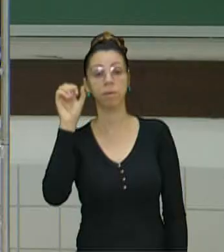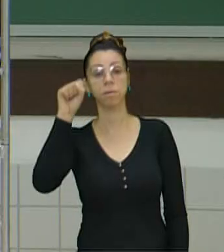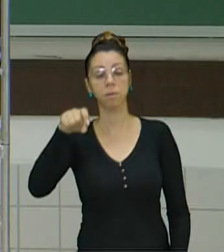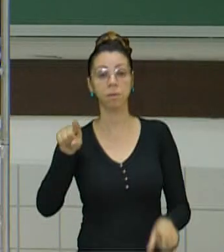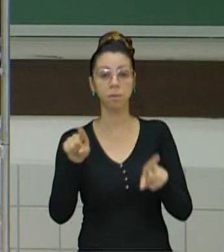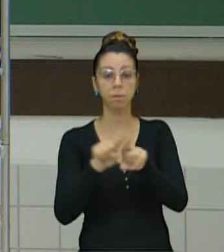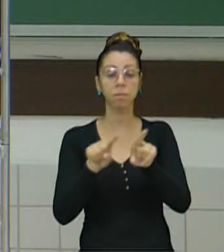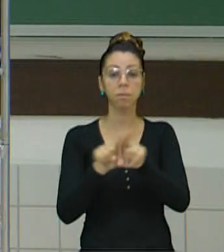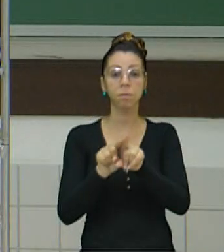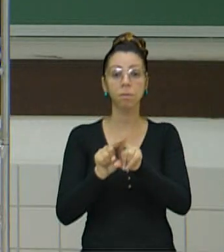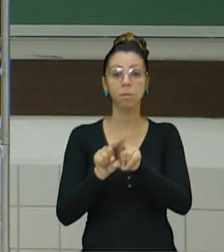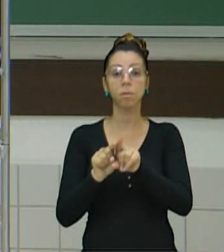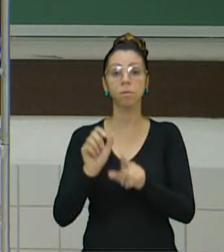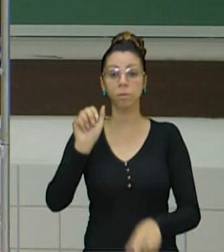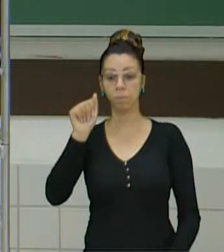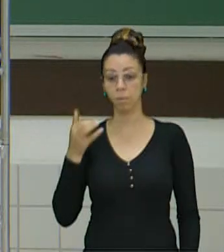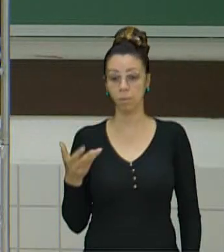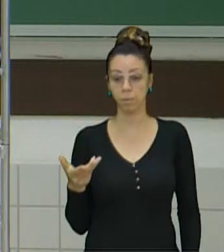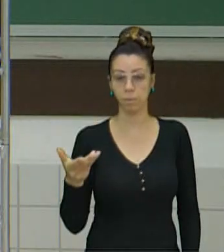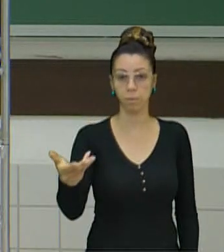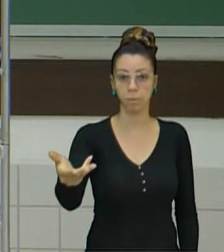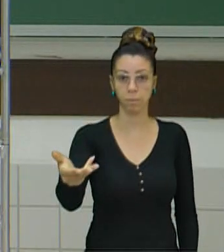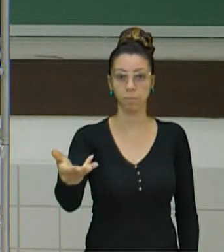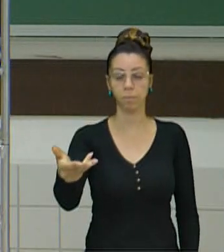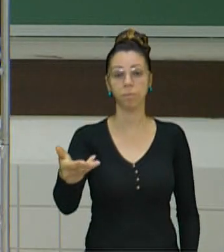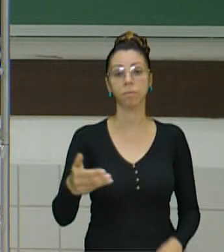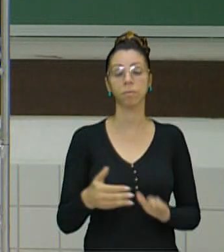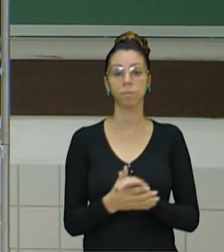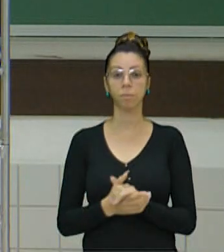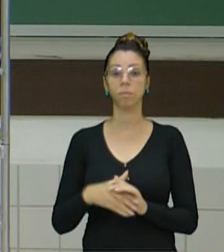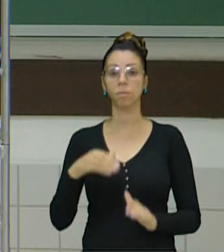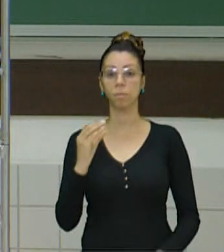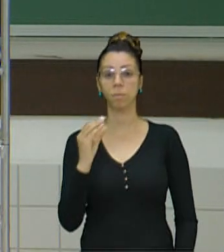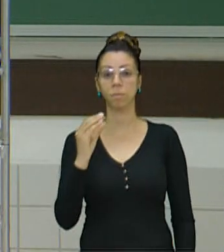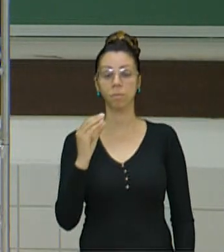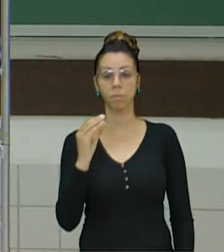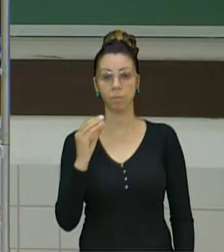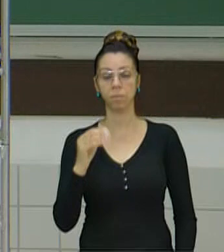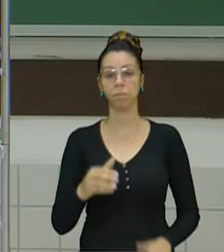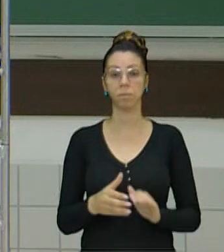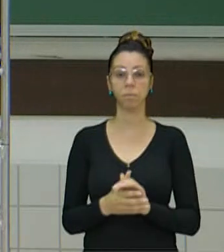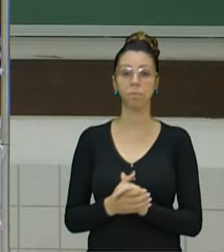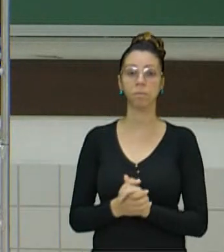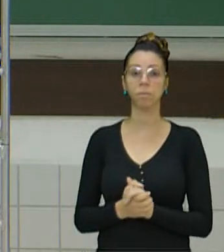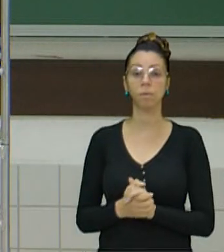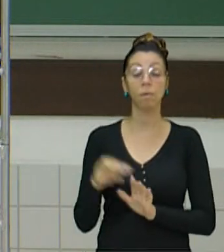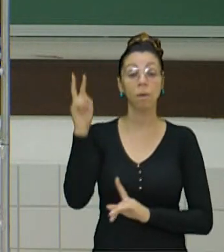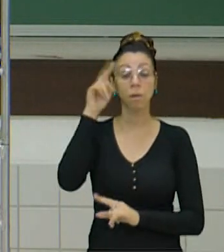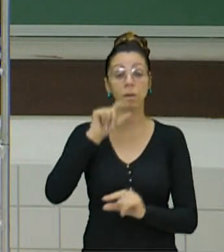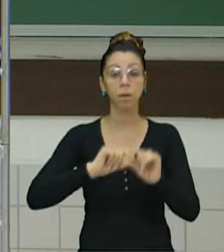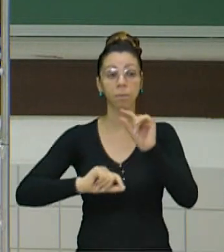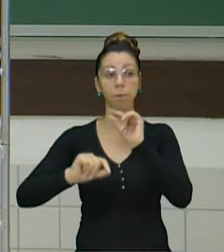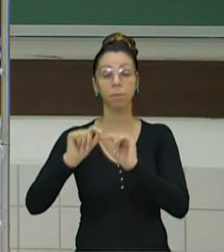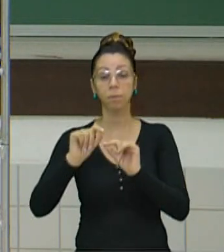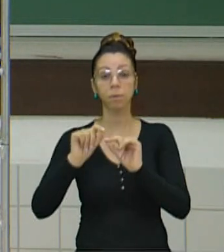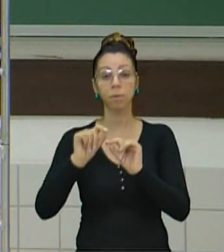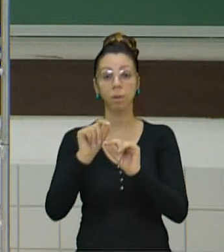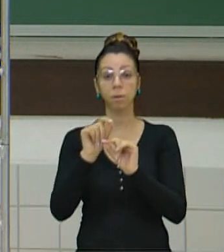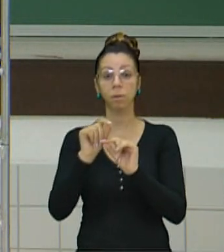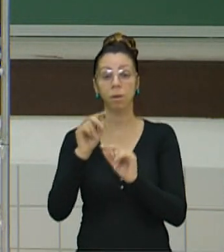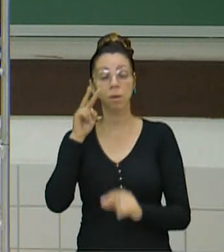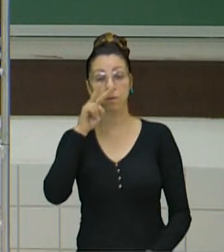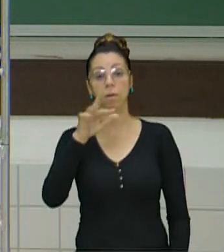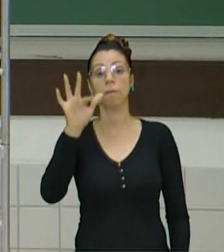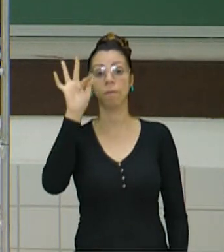atuação de uma aceleração, que é a aceleração centrípeta nesse caso, certo? Então, lembre-se que essa força, ela é